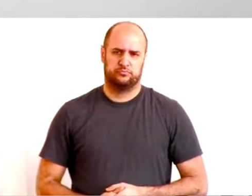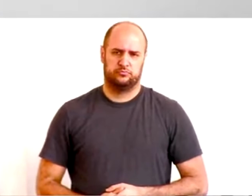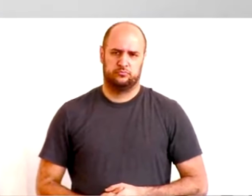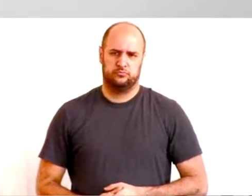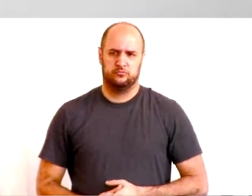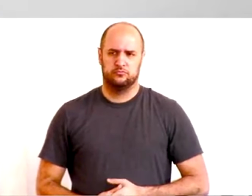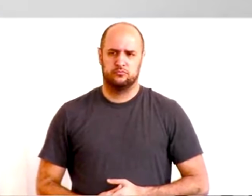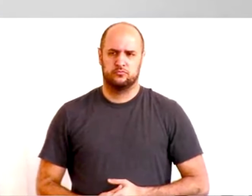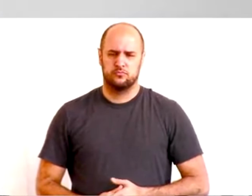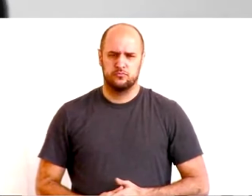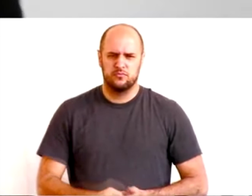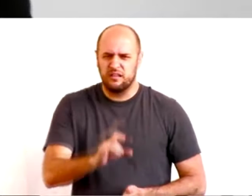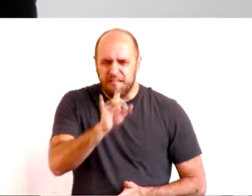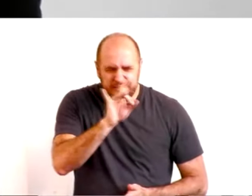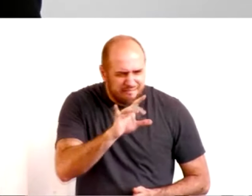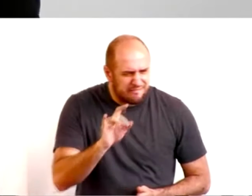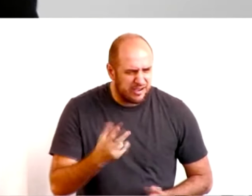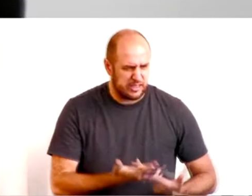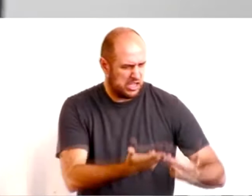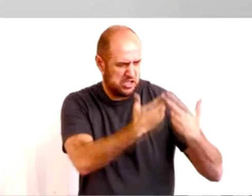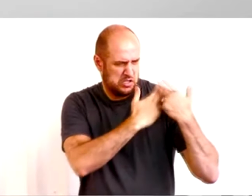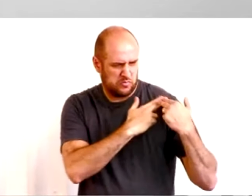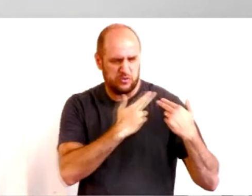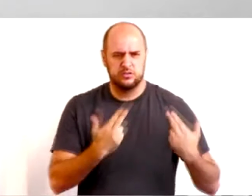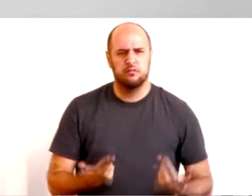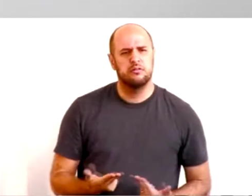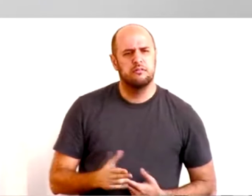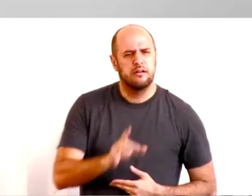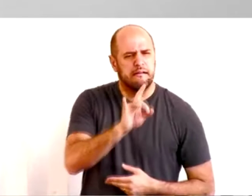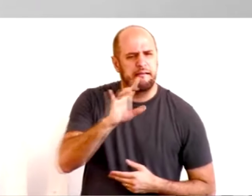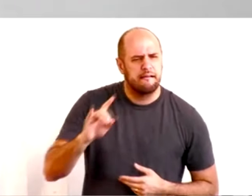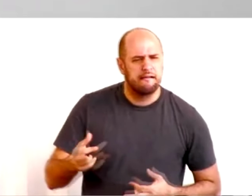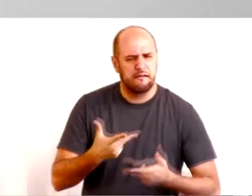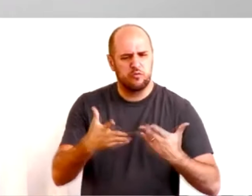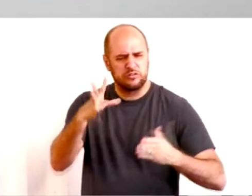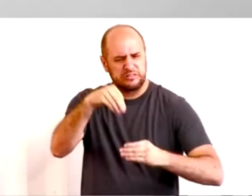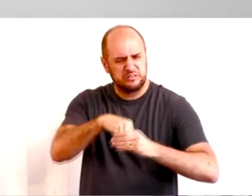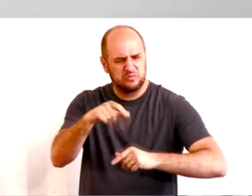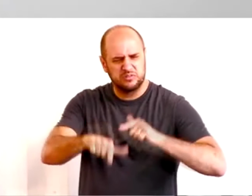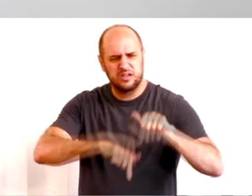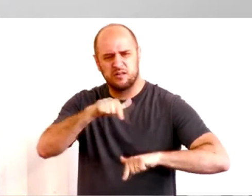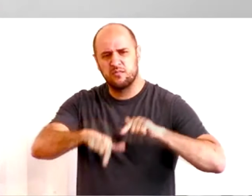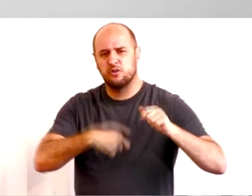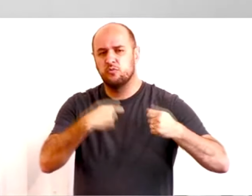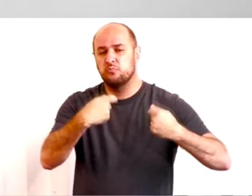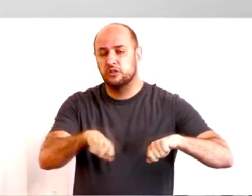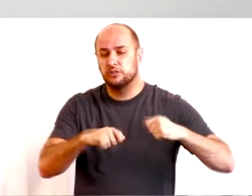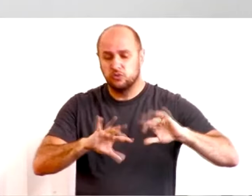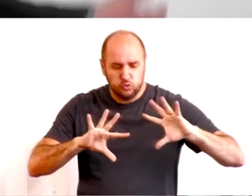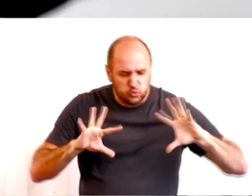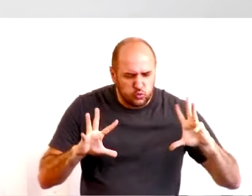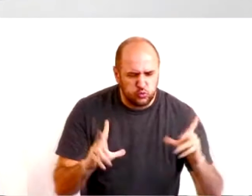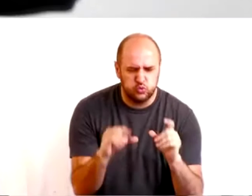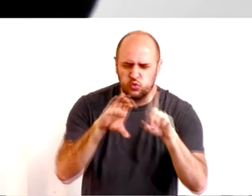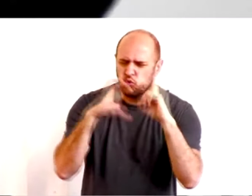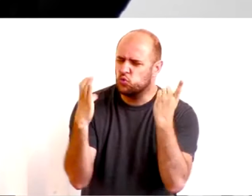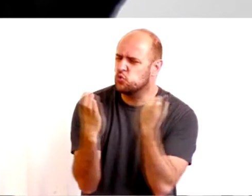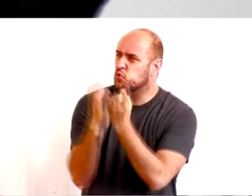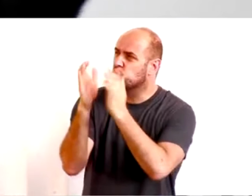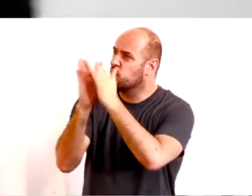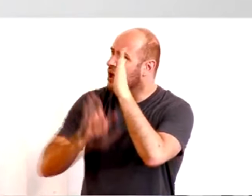Cada contrato fechado, cada procedimento dentro do trabalho deve ser um culto de adoração a